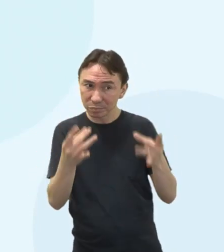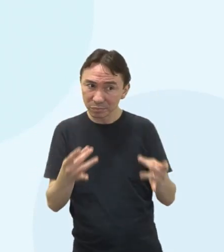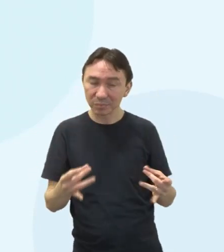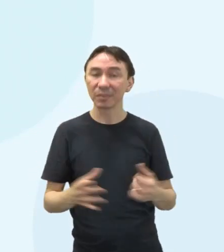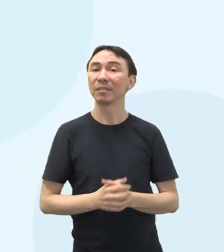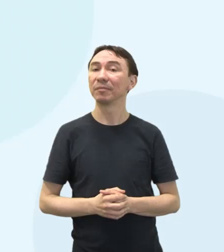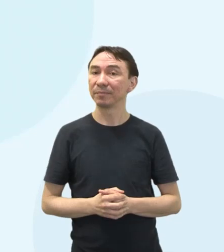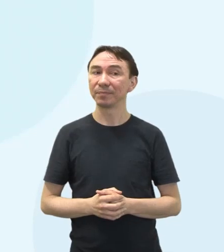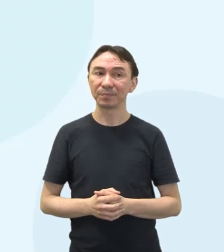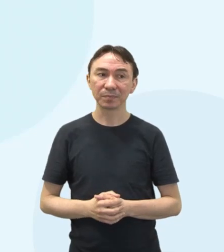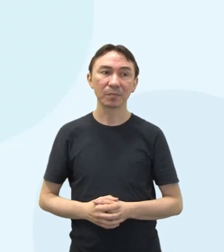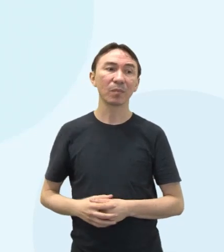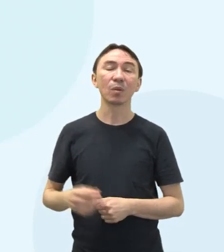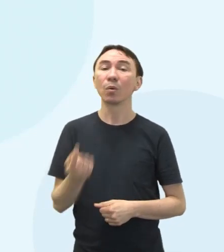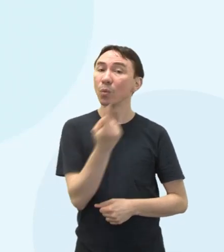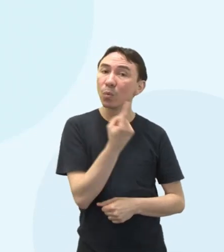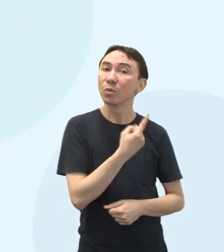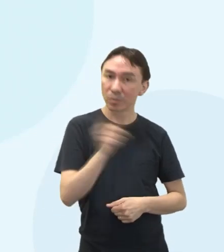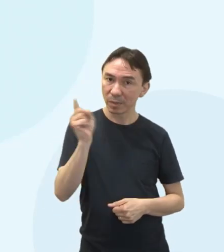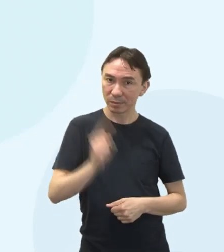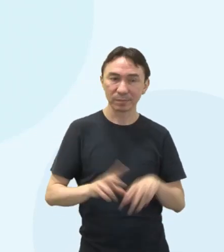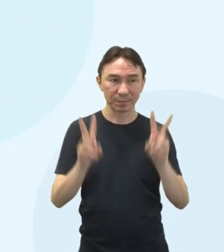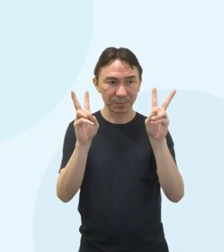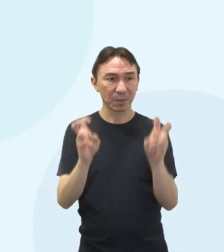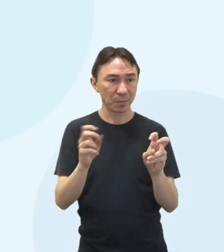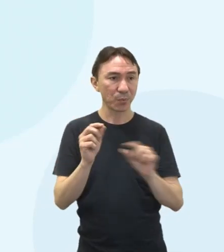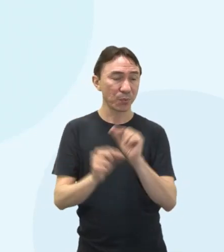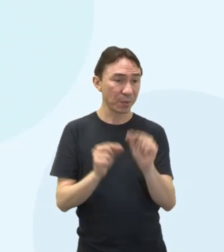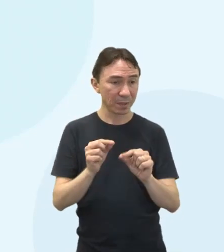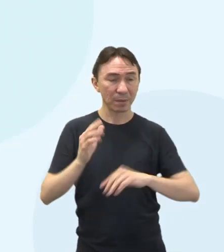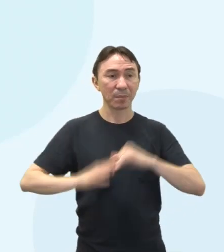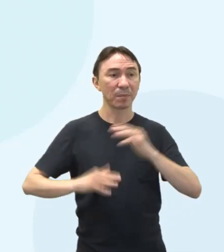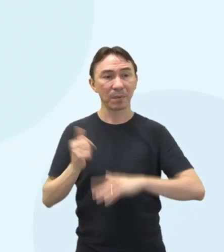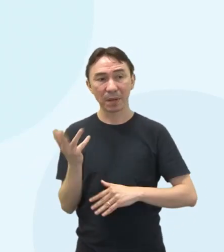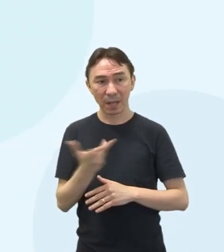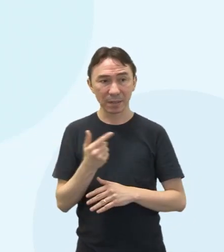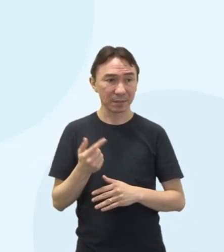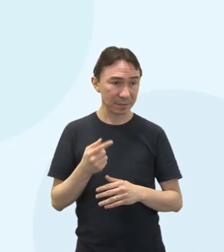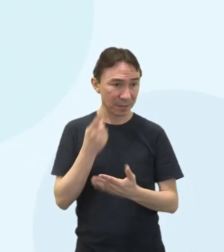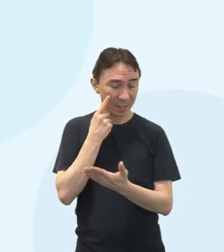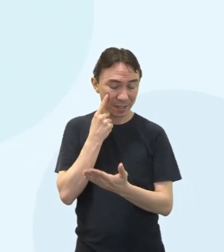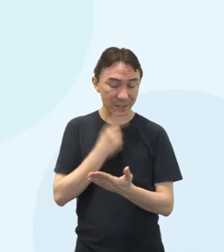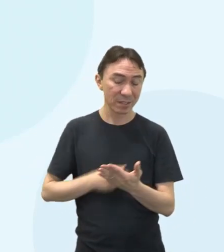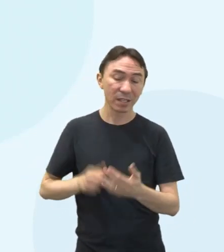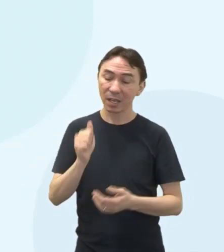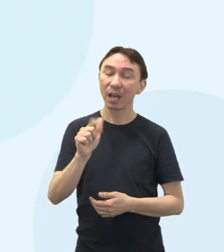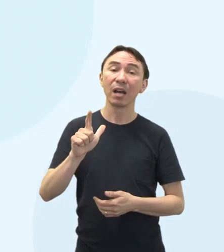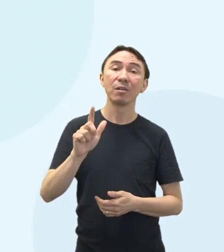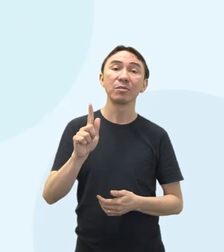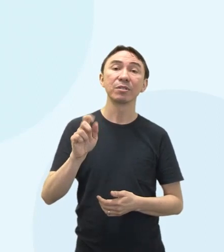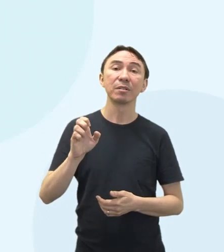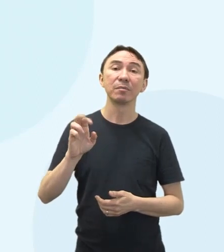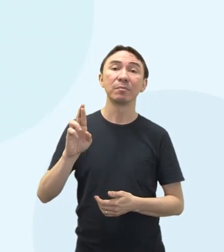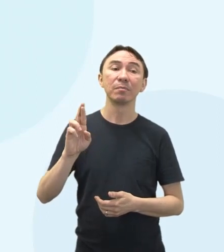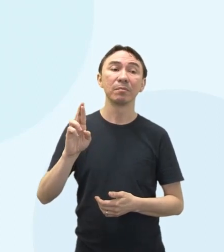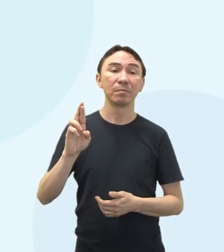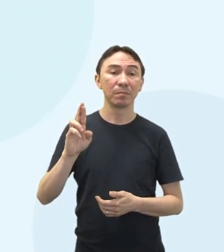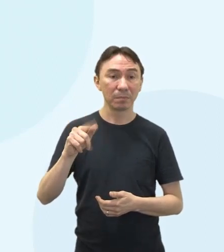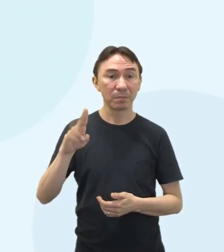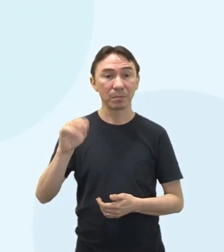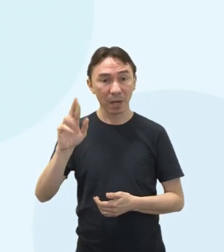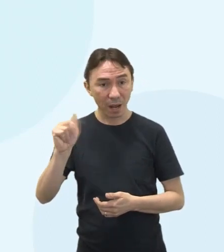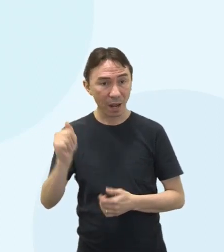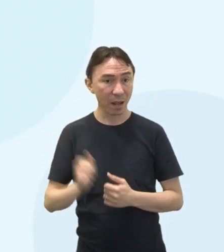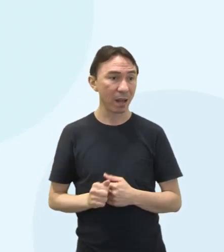EA última unidade temática a última habilidade é da unidade temática álgebra é